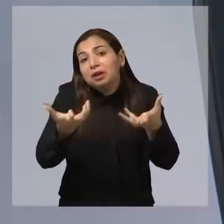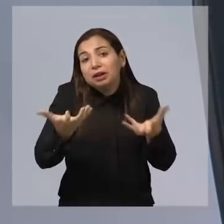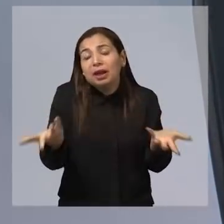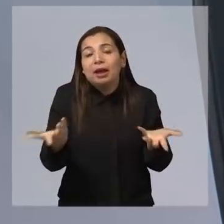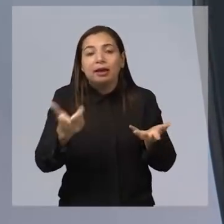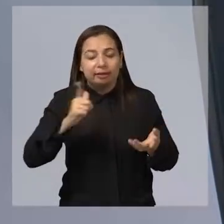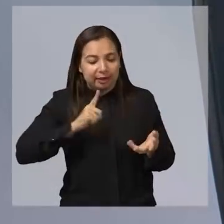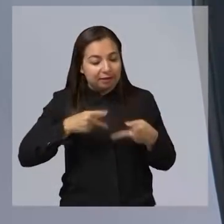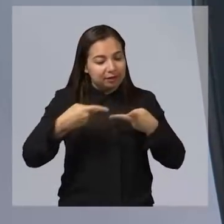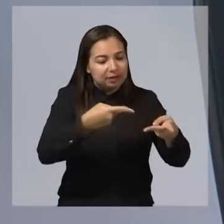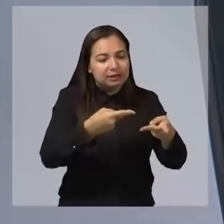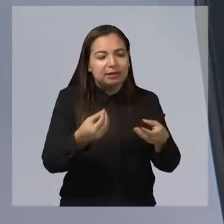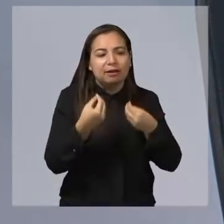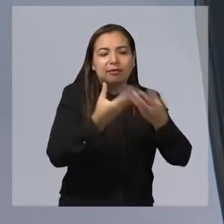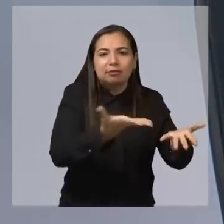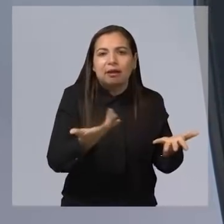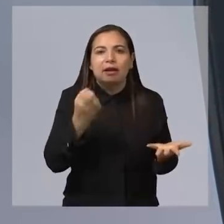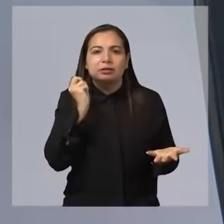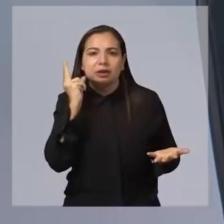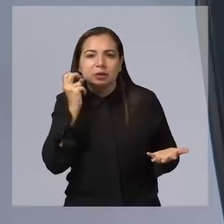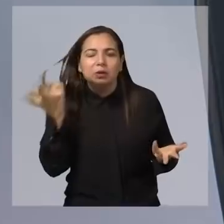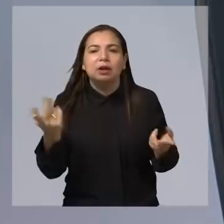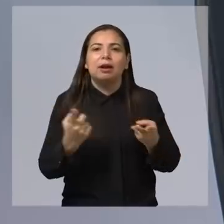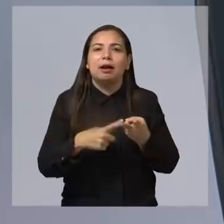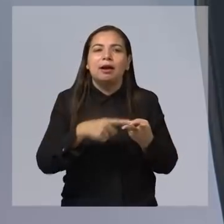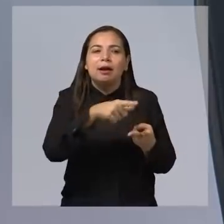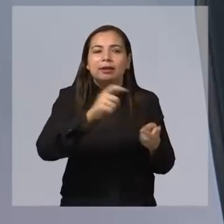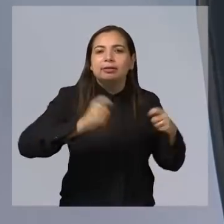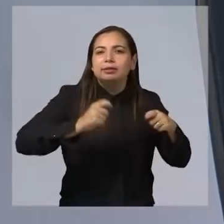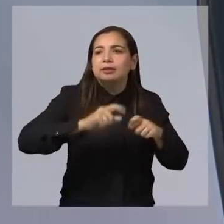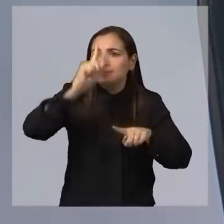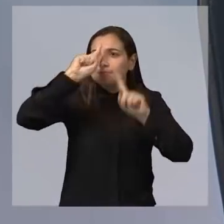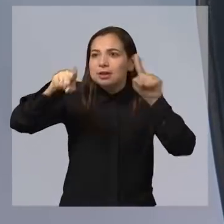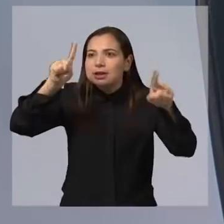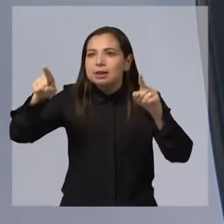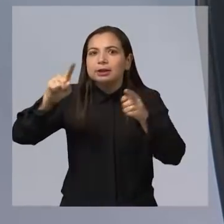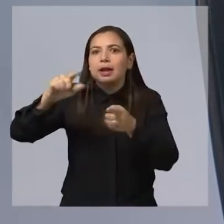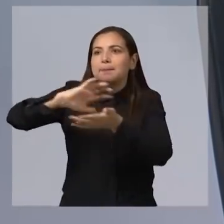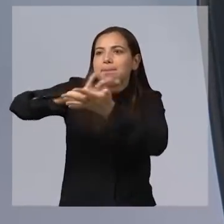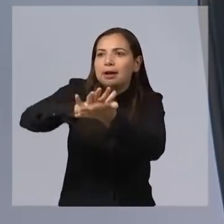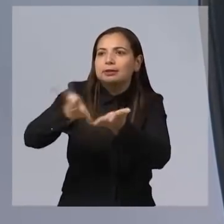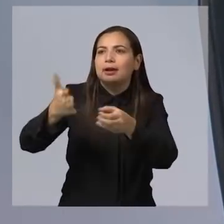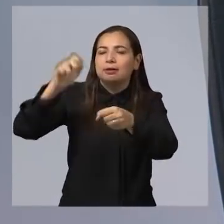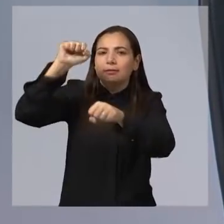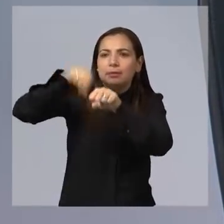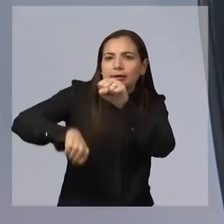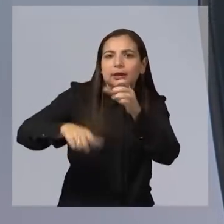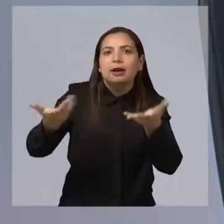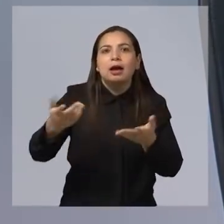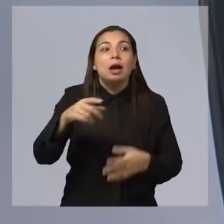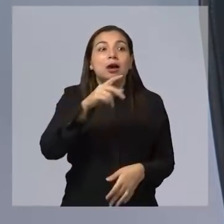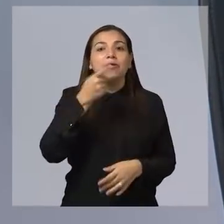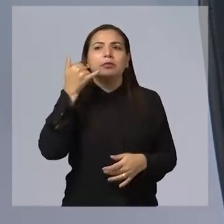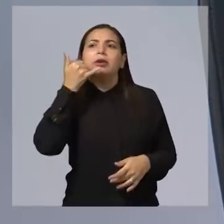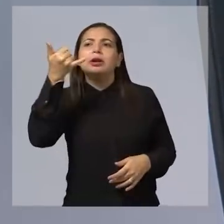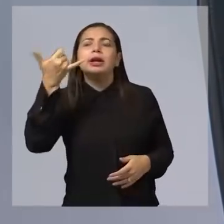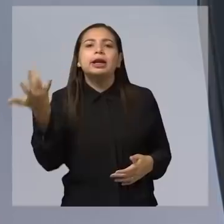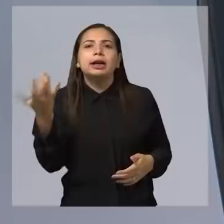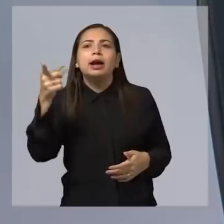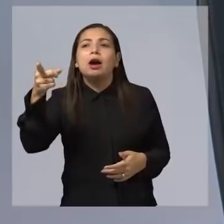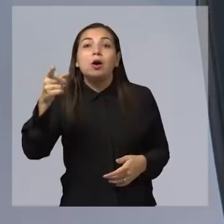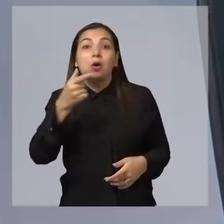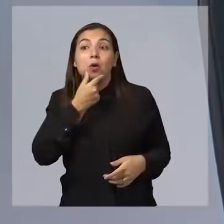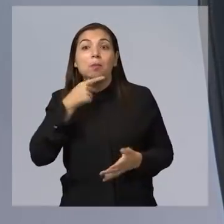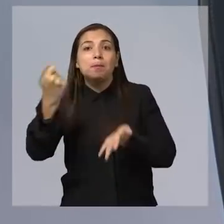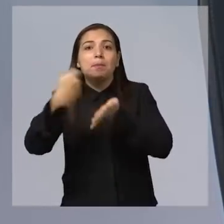à informação, né, ter o quê? Mandando matar o tempo, não tem nada para fazer, vou mandar matar, o cara não me pagou aí, mata ele aí, só para mostrar